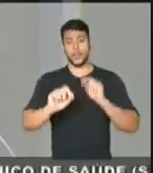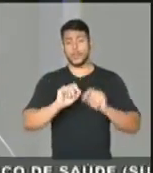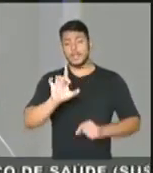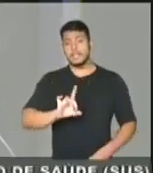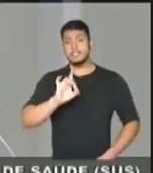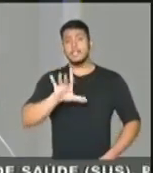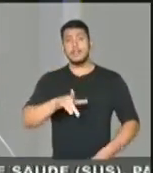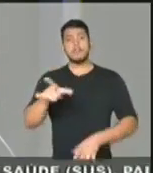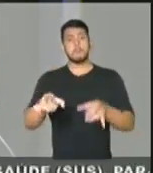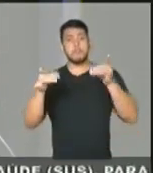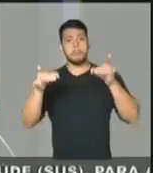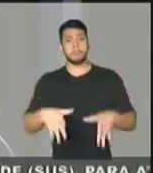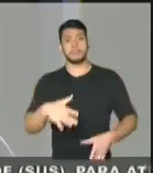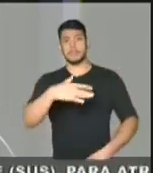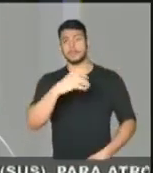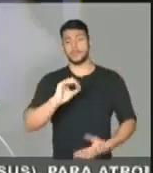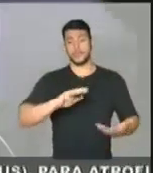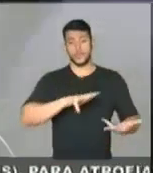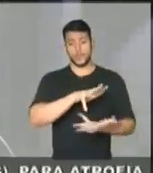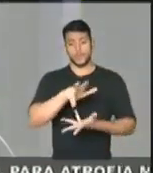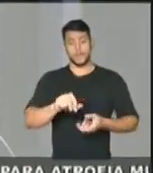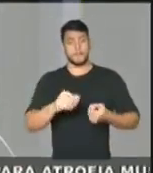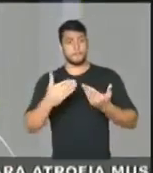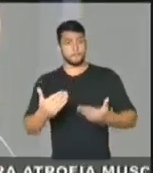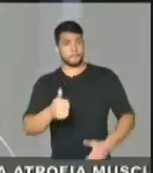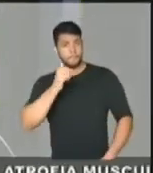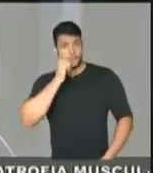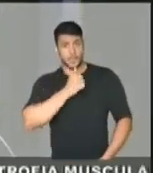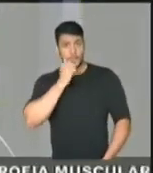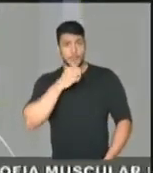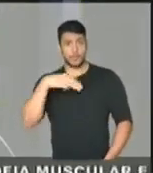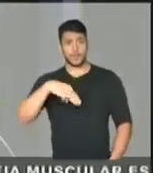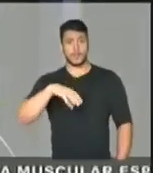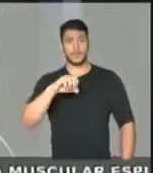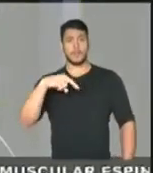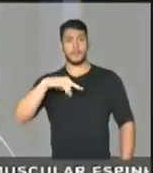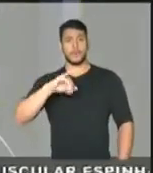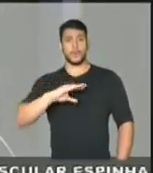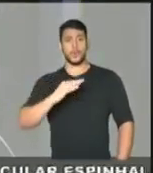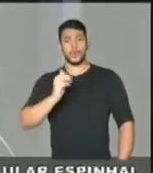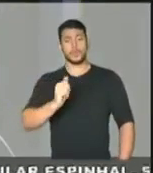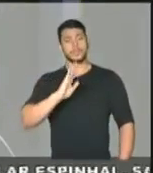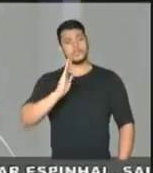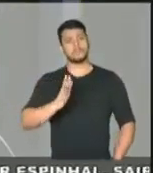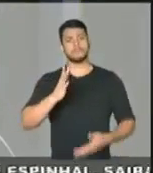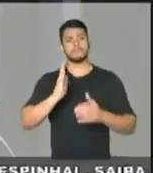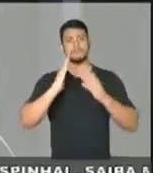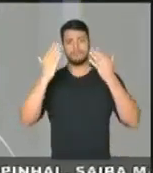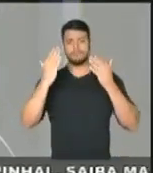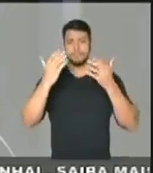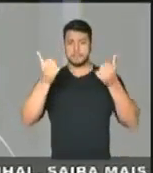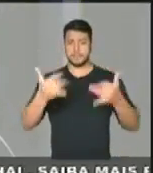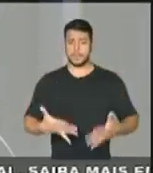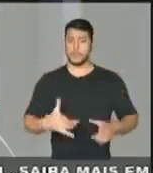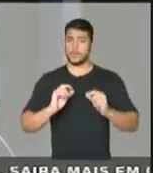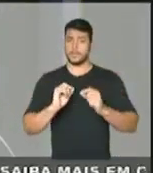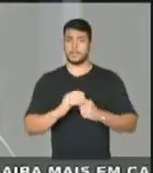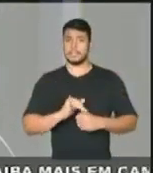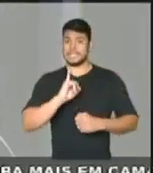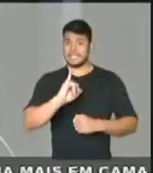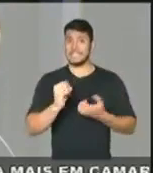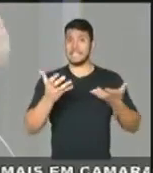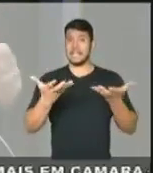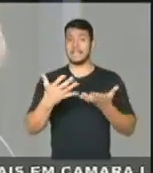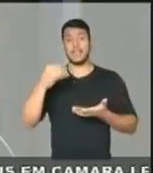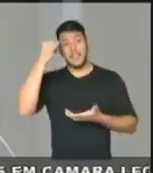no mundo inteiro. Disse a economista Mônica De Bolle com toda razão: não se combate